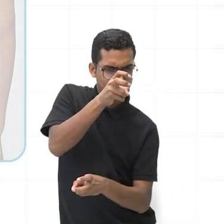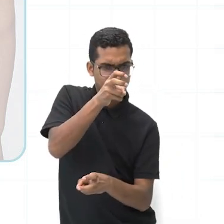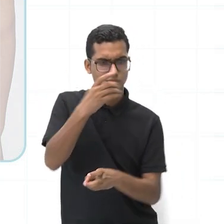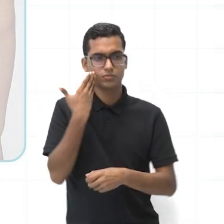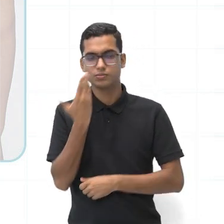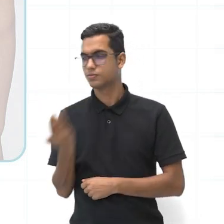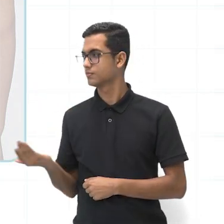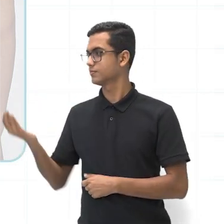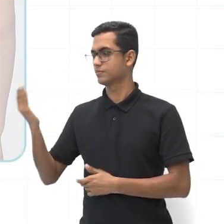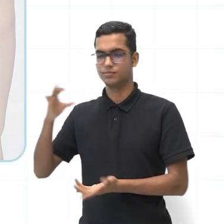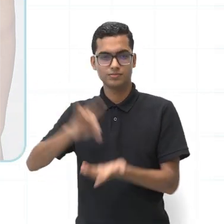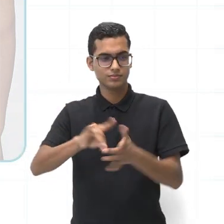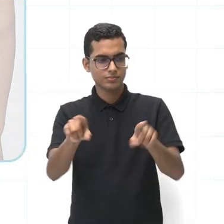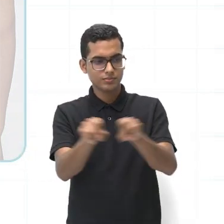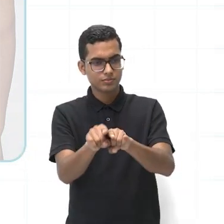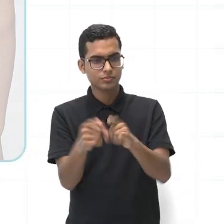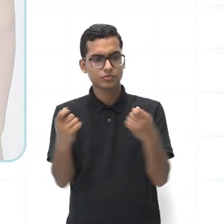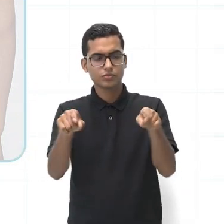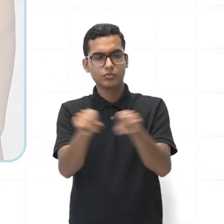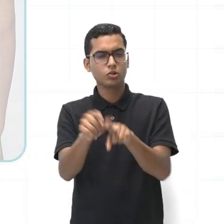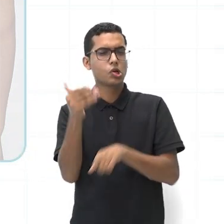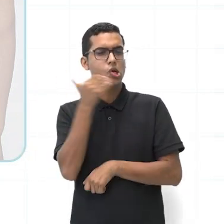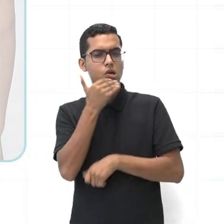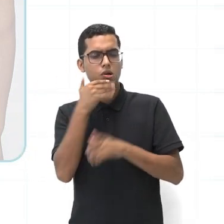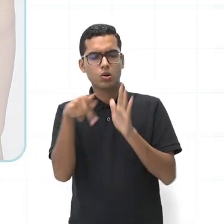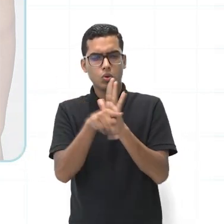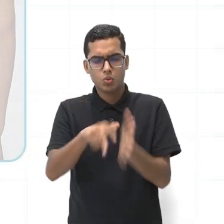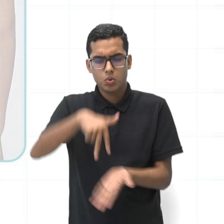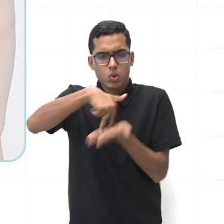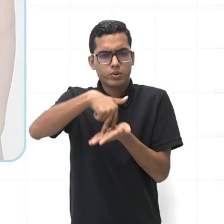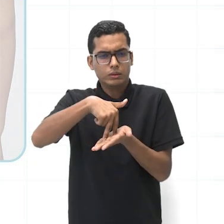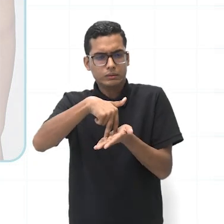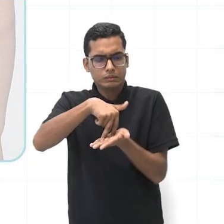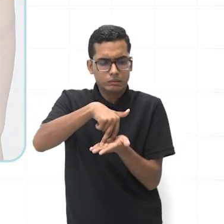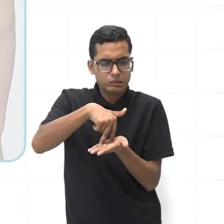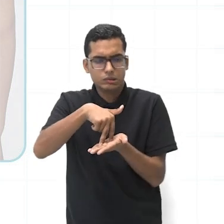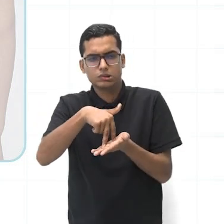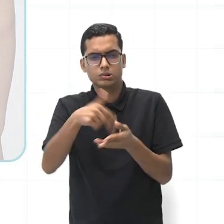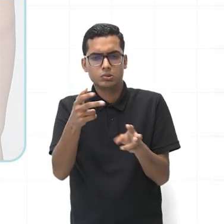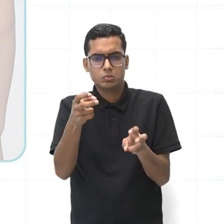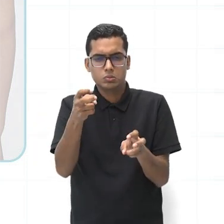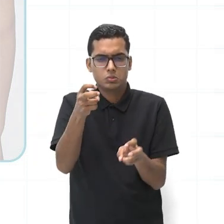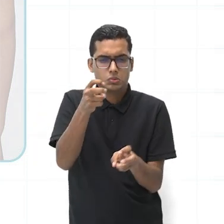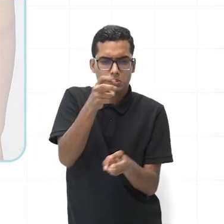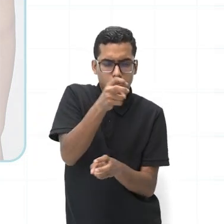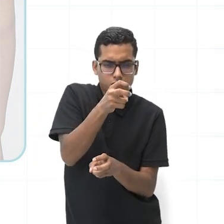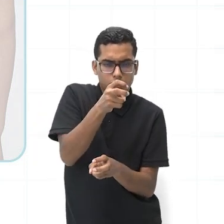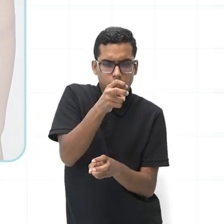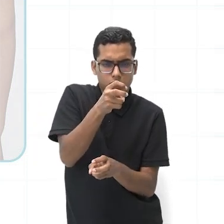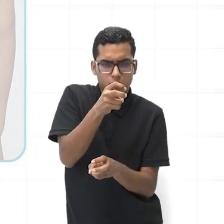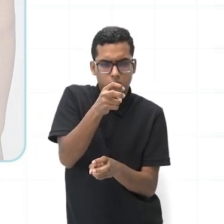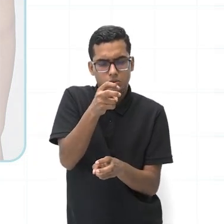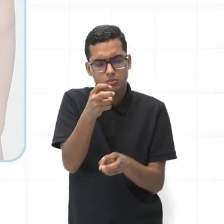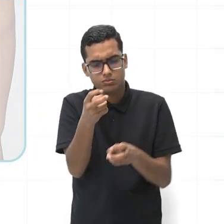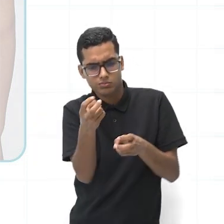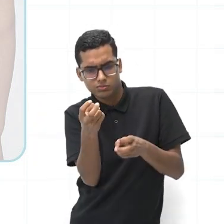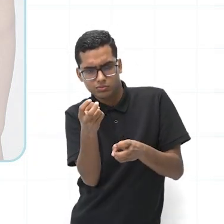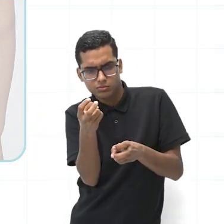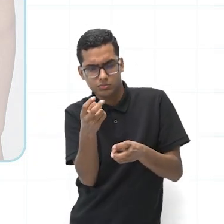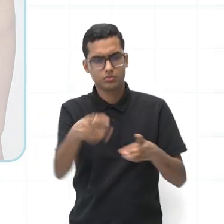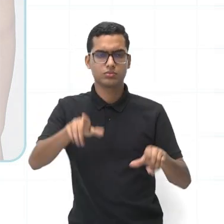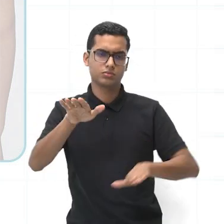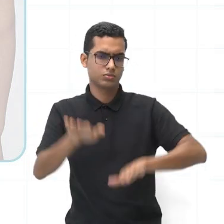vai causar um desajuste na postura, né? Essa curvatura é para um dos lados do